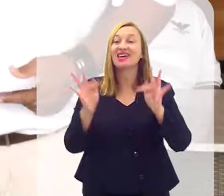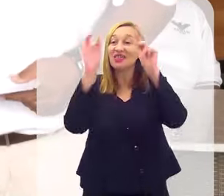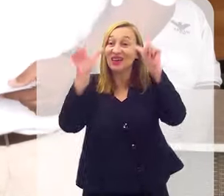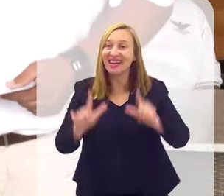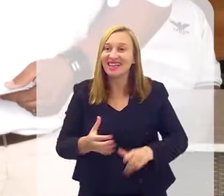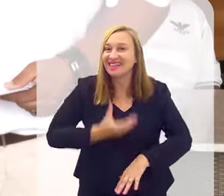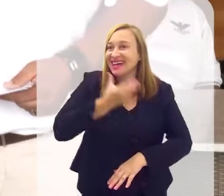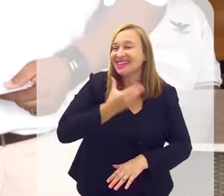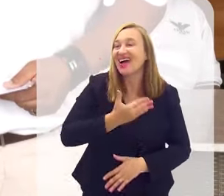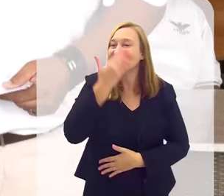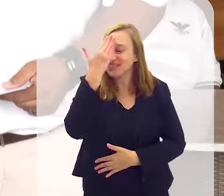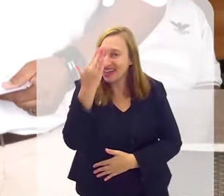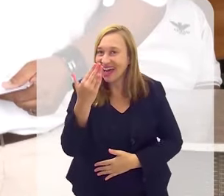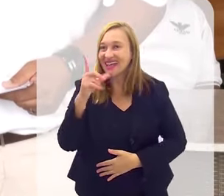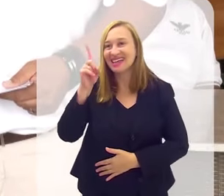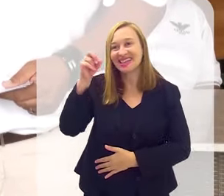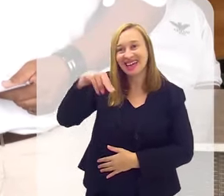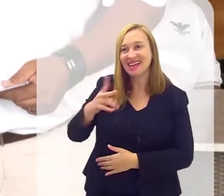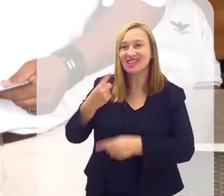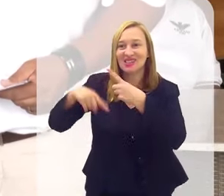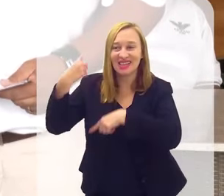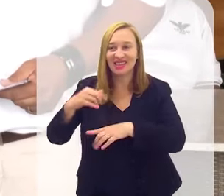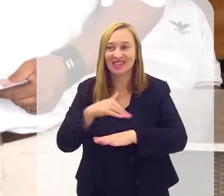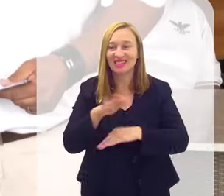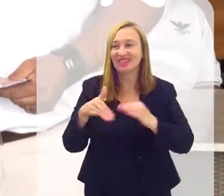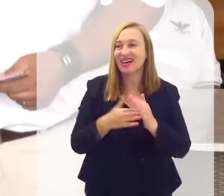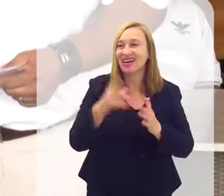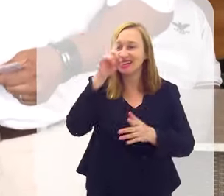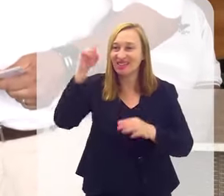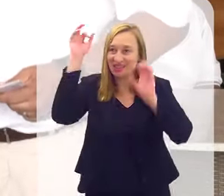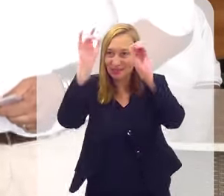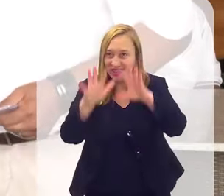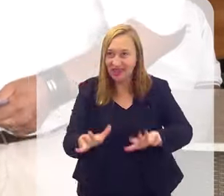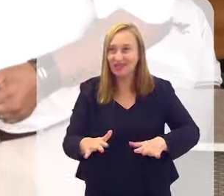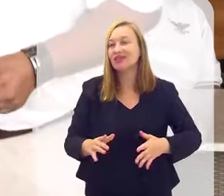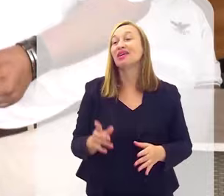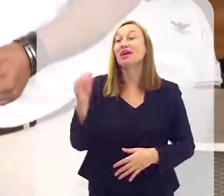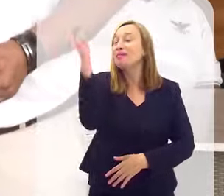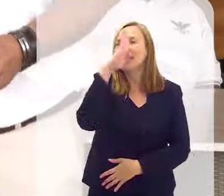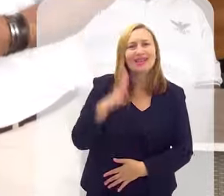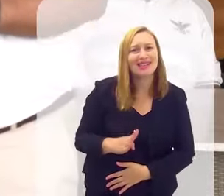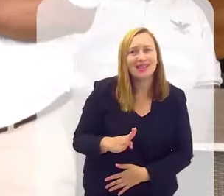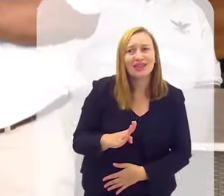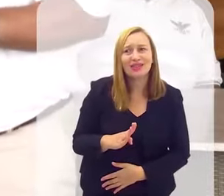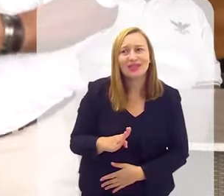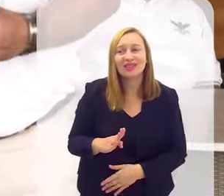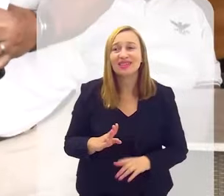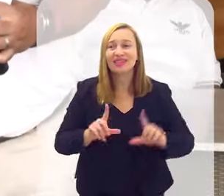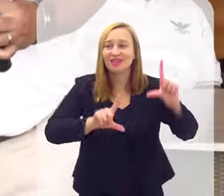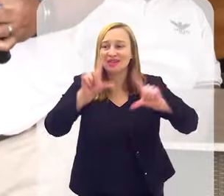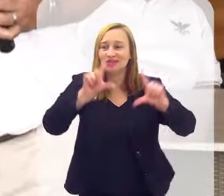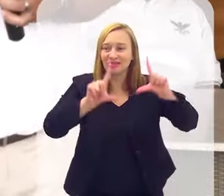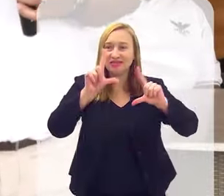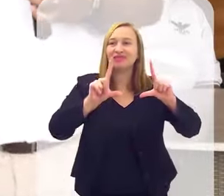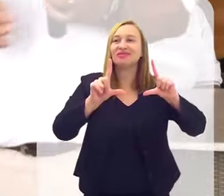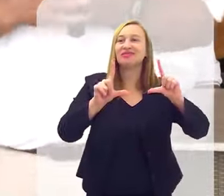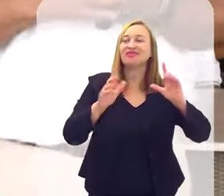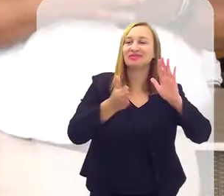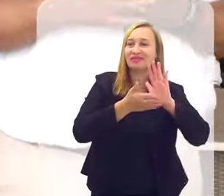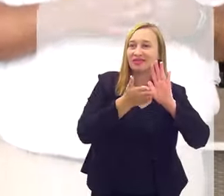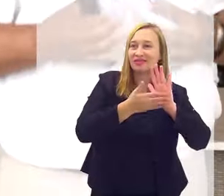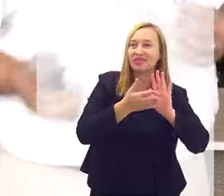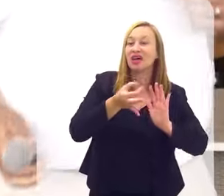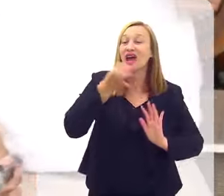em casa um beijo para todos vocês que estão em casa e um feliz natal Eita Obrigado Dan sucesso total Deus te abençoe